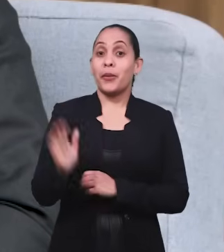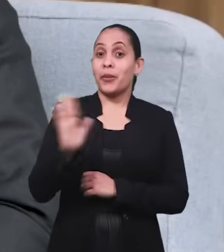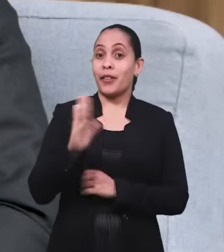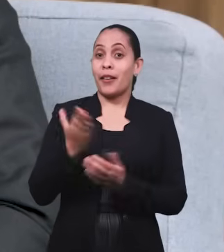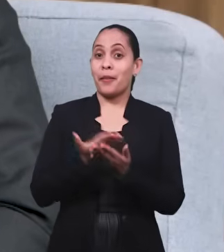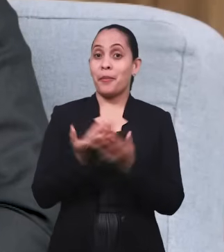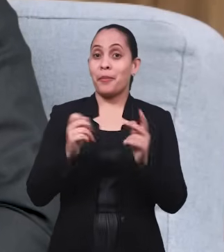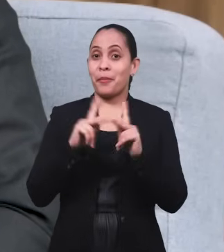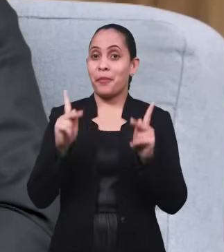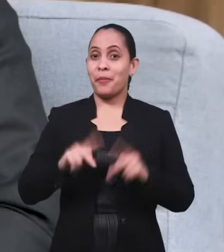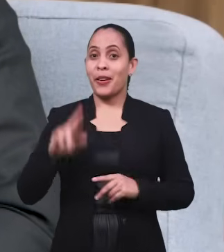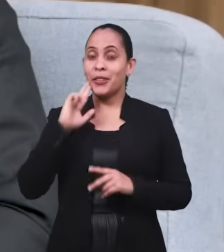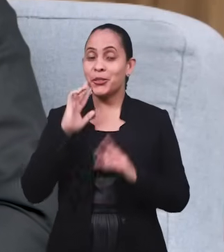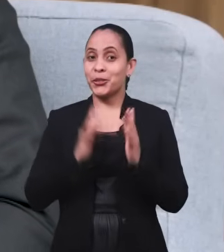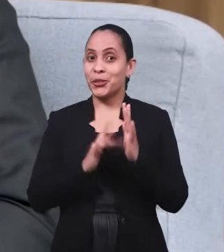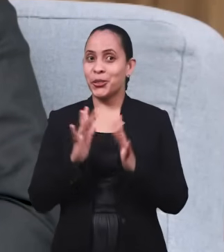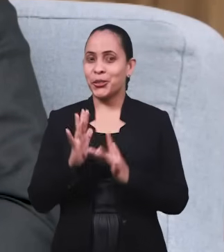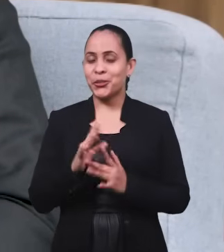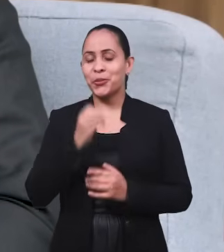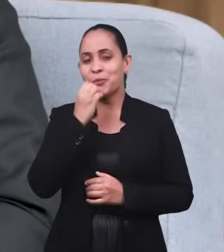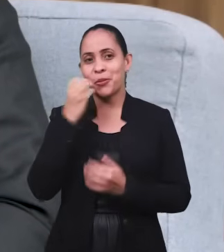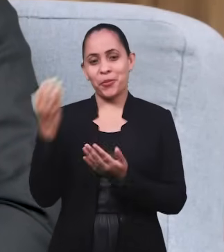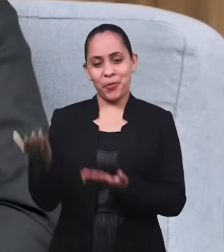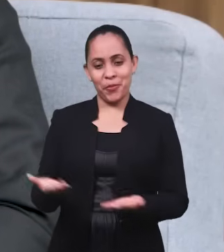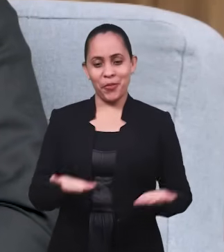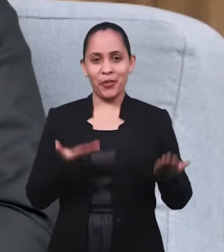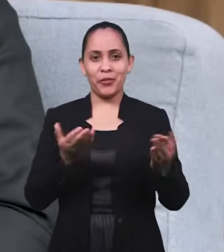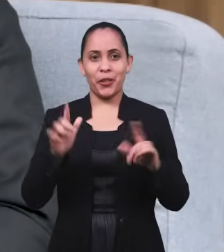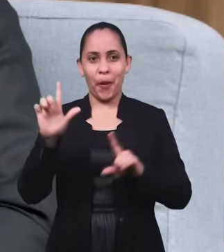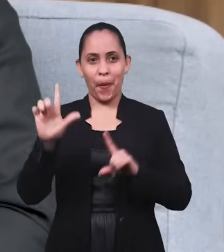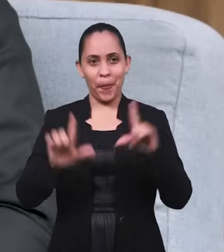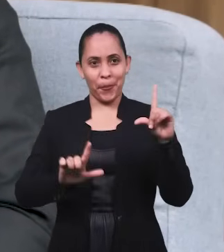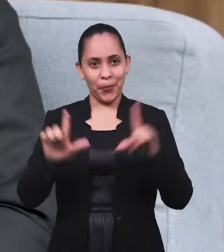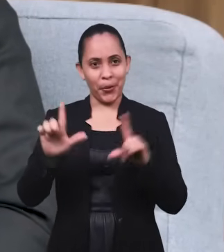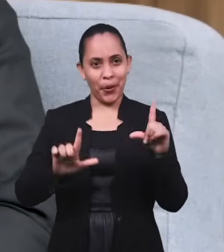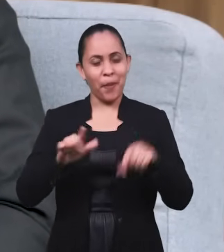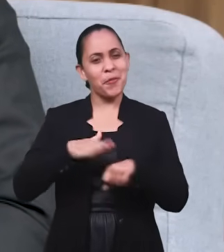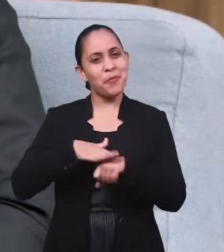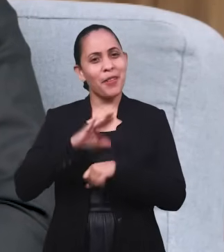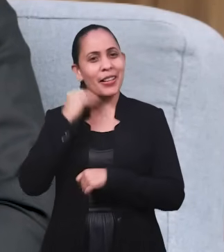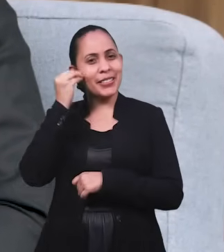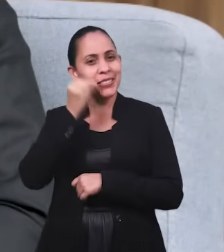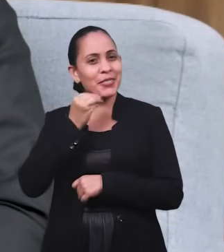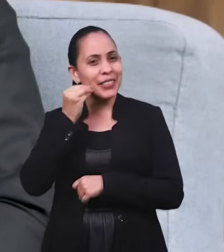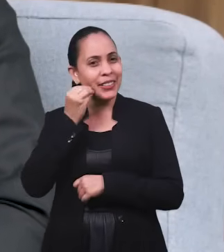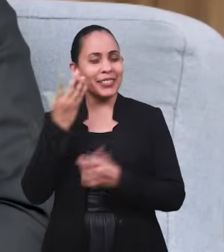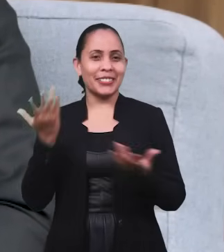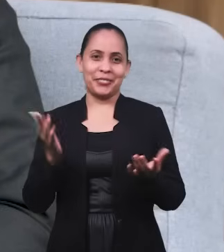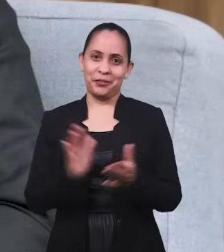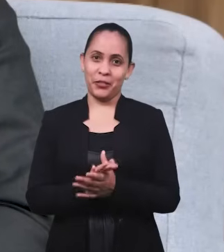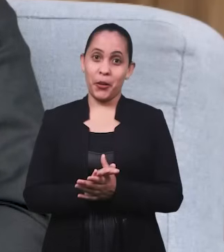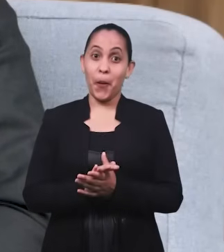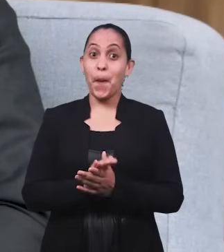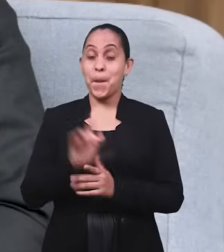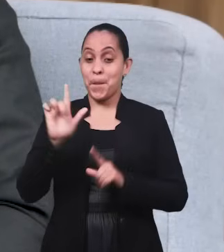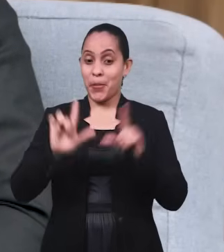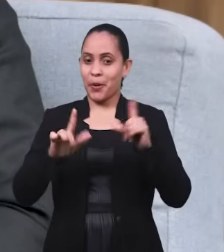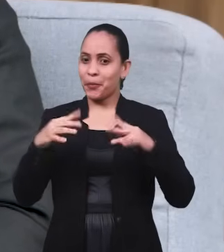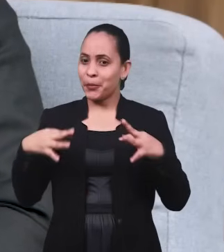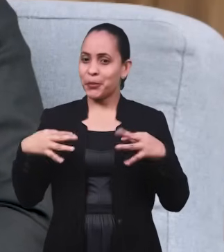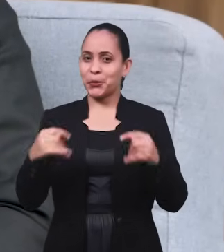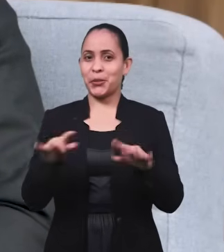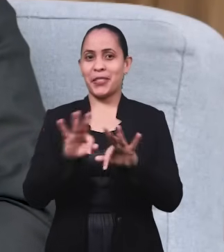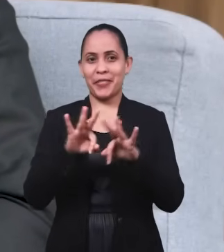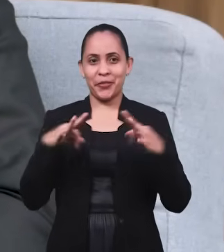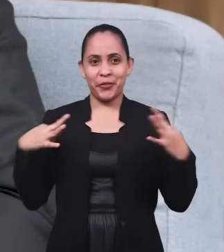Olá, a paz do Senhor Jesus. Seja bem-vindo ao programa Mais Sábios, um programa para toda a família. Aqui